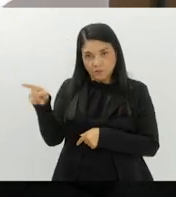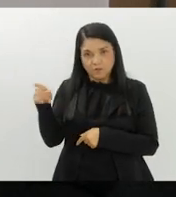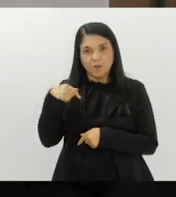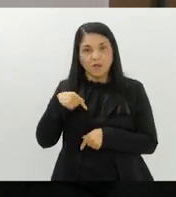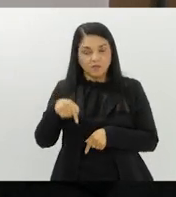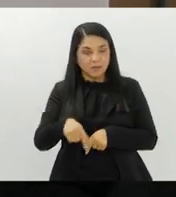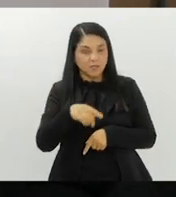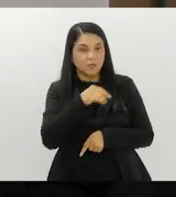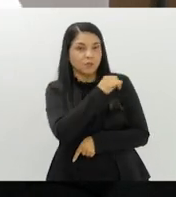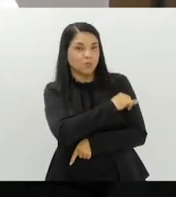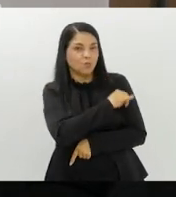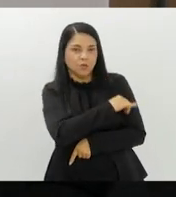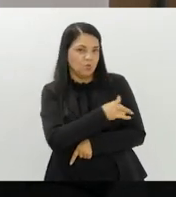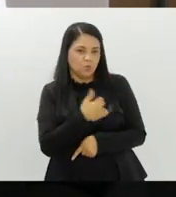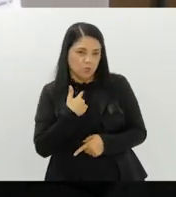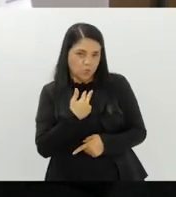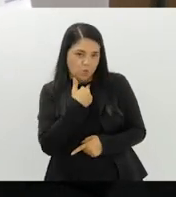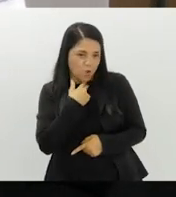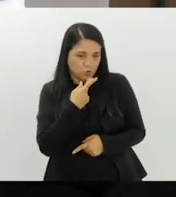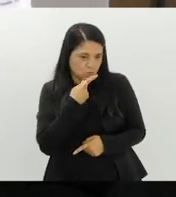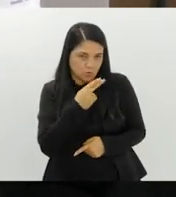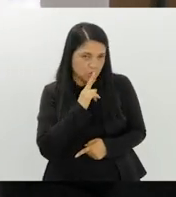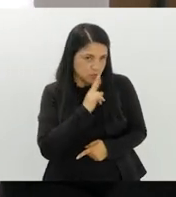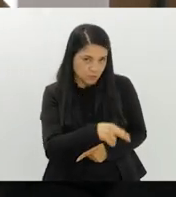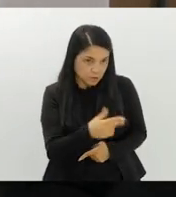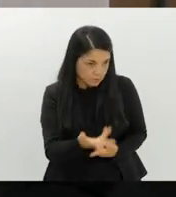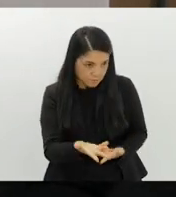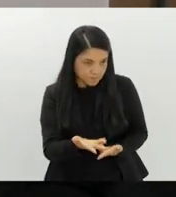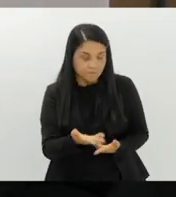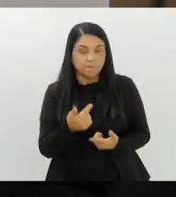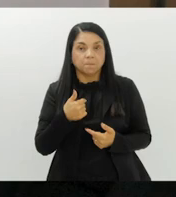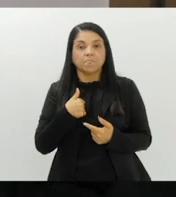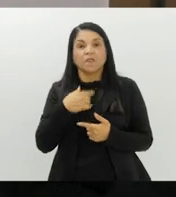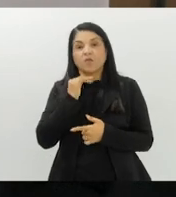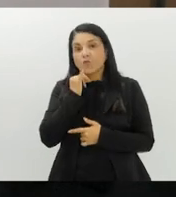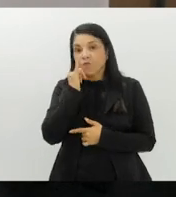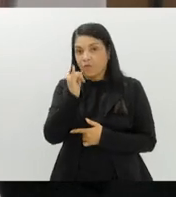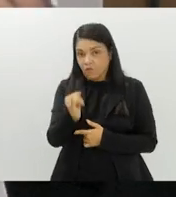de Janeiro, eu não posso responder. Mas o que eu falo